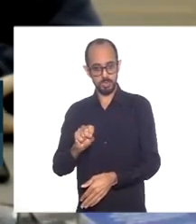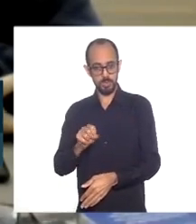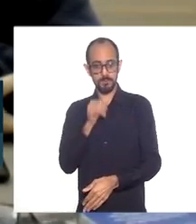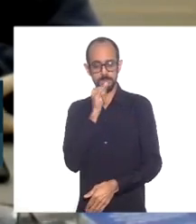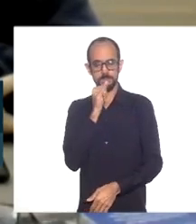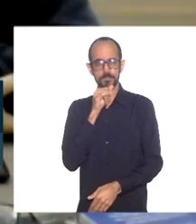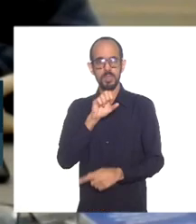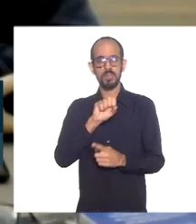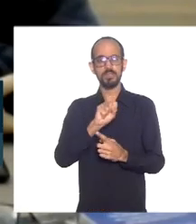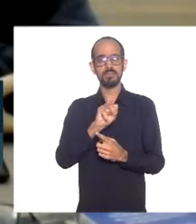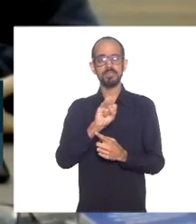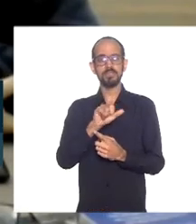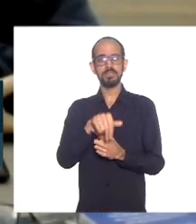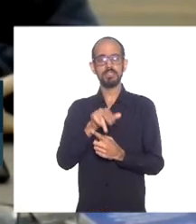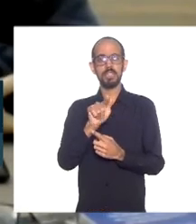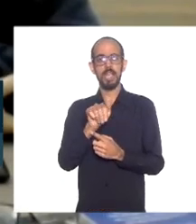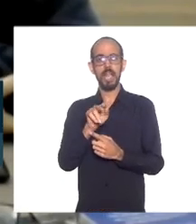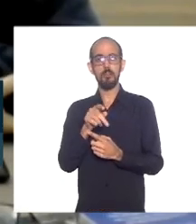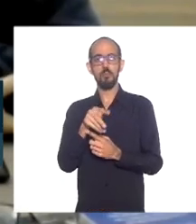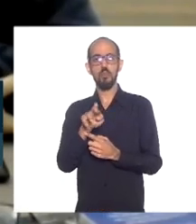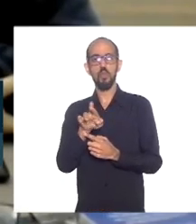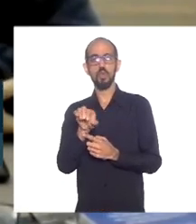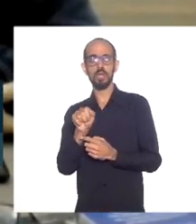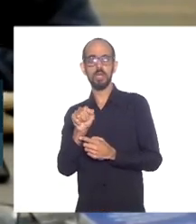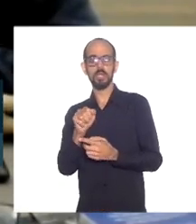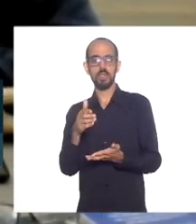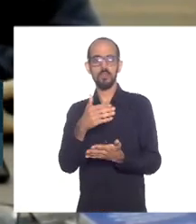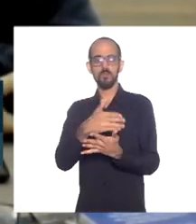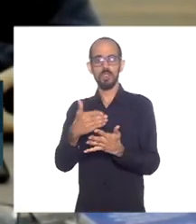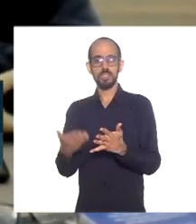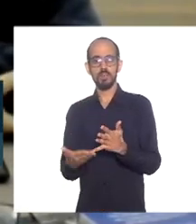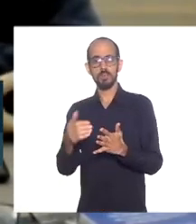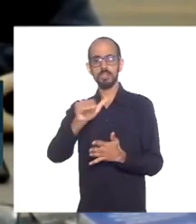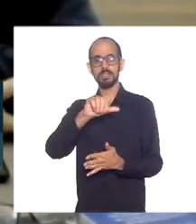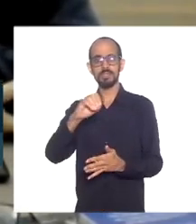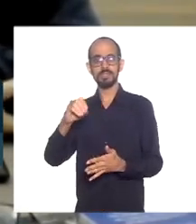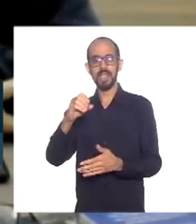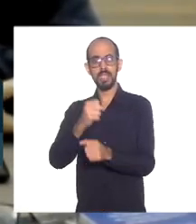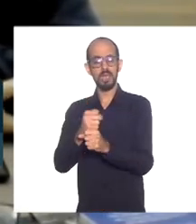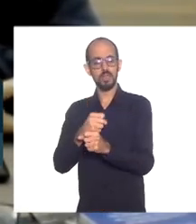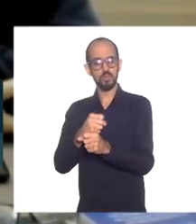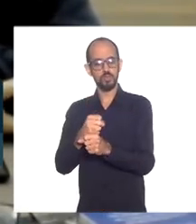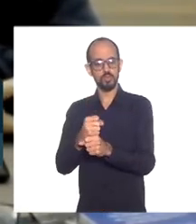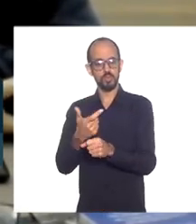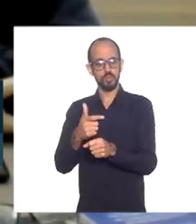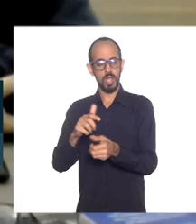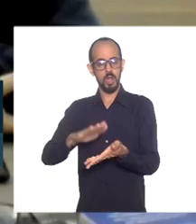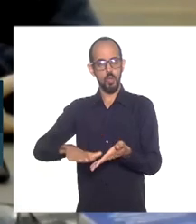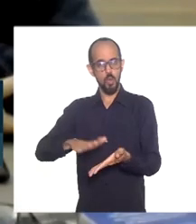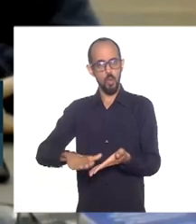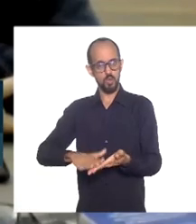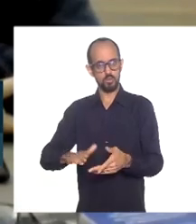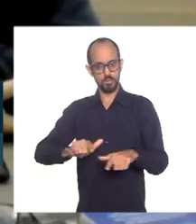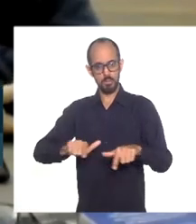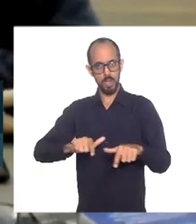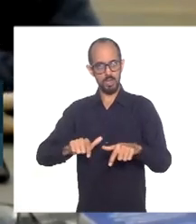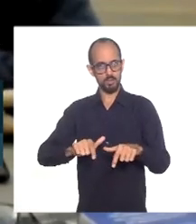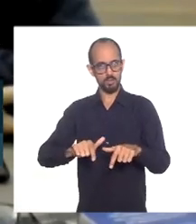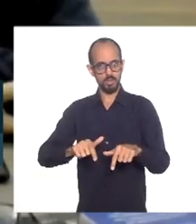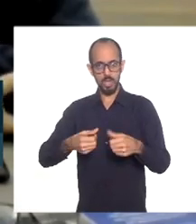por exemplo, financiamento de 100 anos, sem risco cambial, sem os custos trabalhistas, não ia ficar nada no